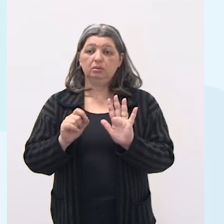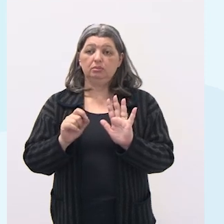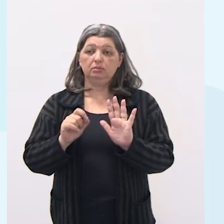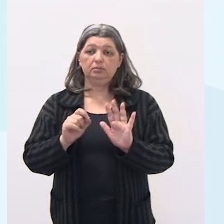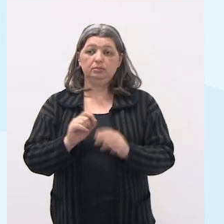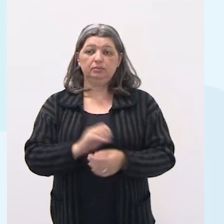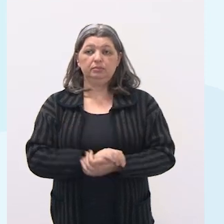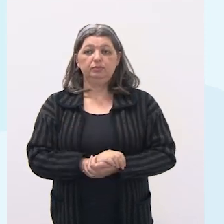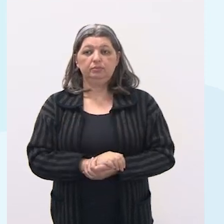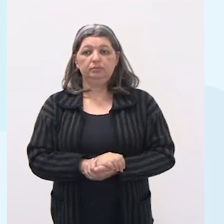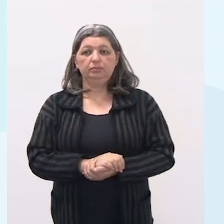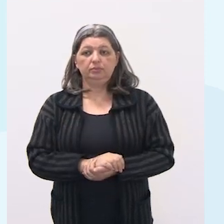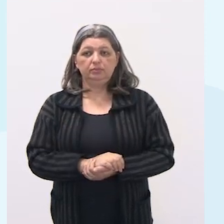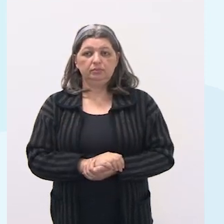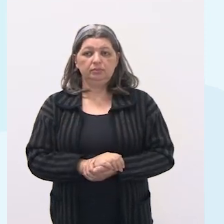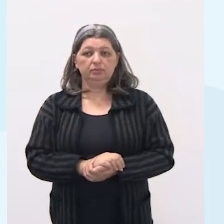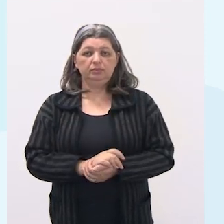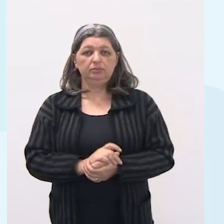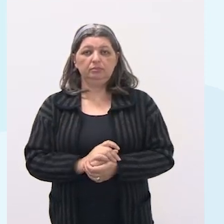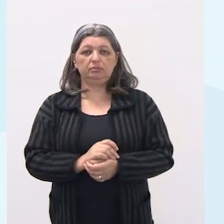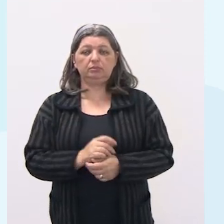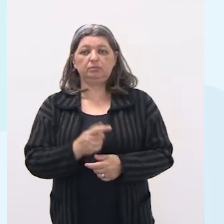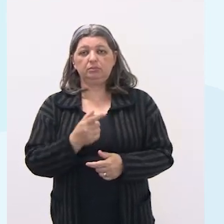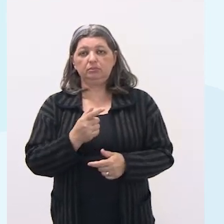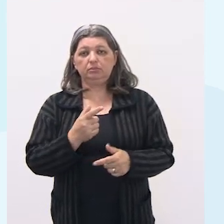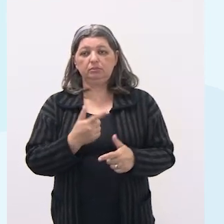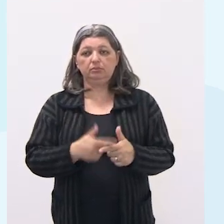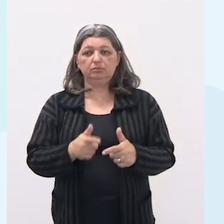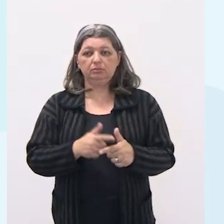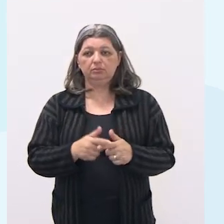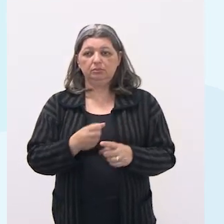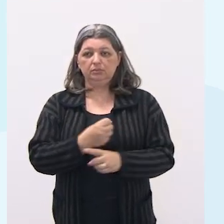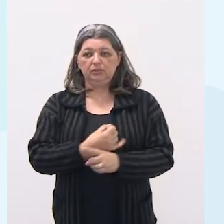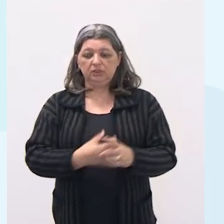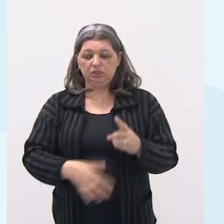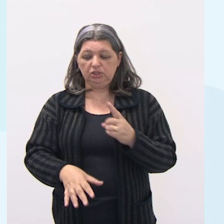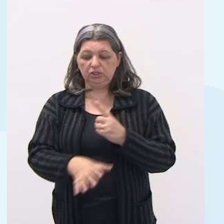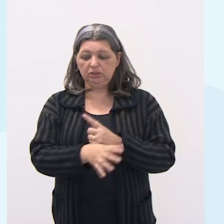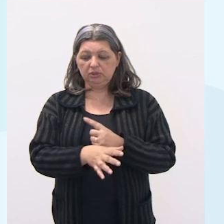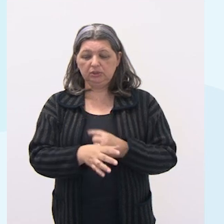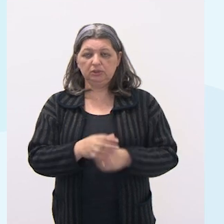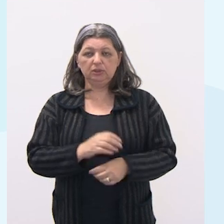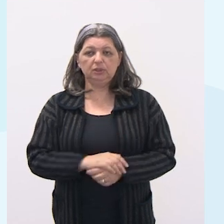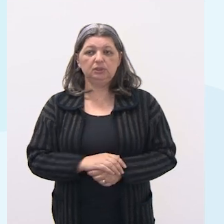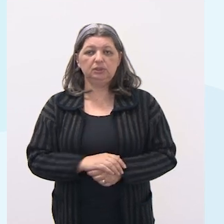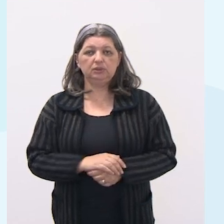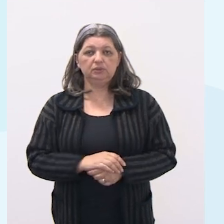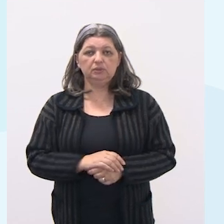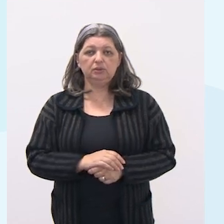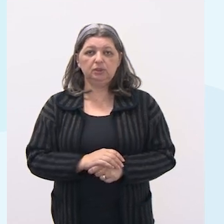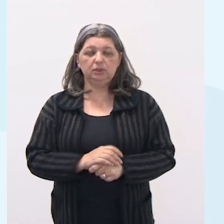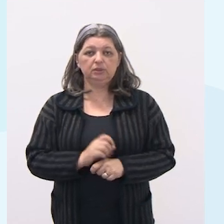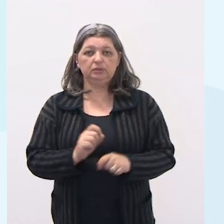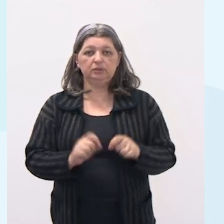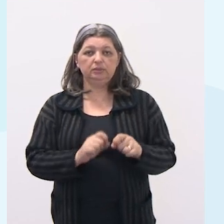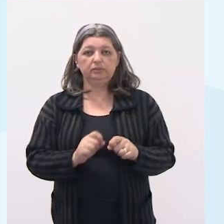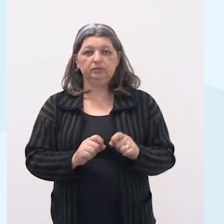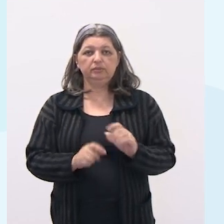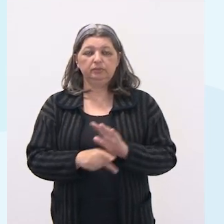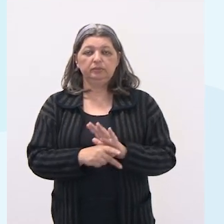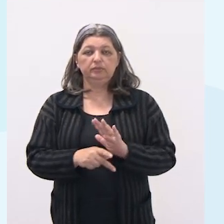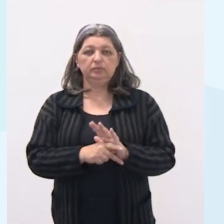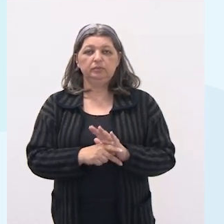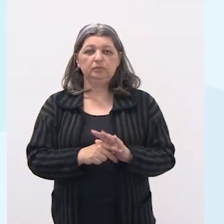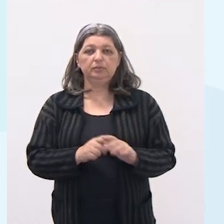apresentam estigmas sociais, elas têm dificuldade de serem entendidas como mulheres